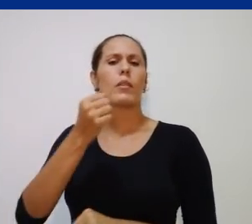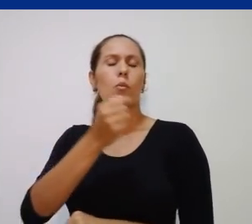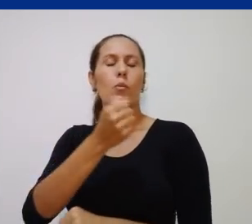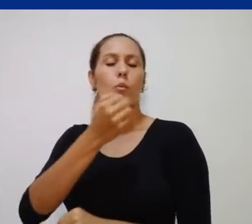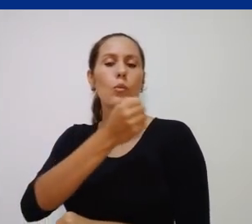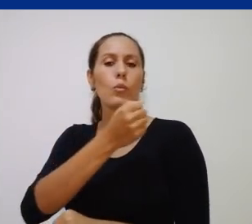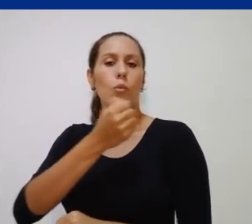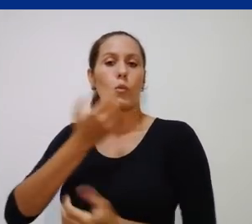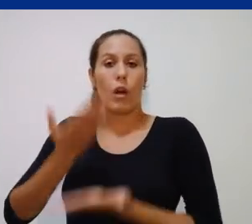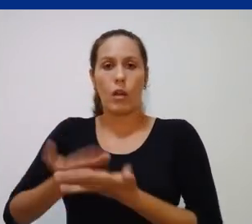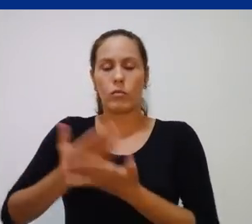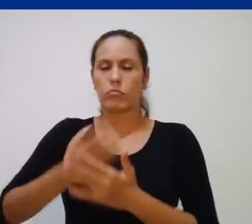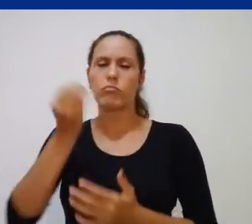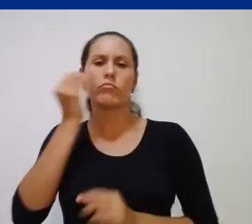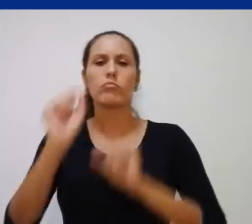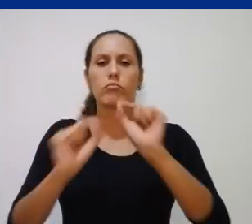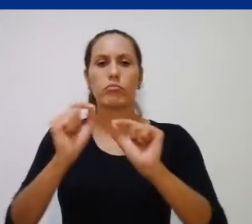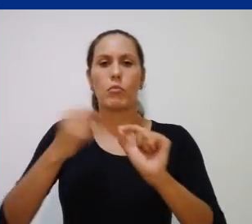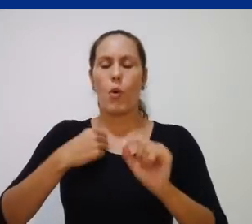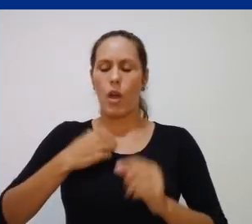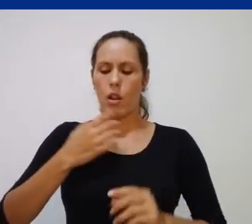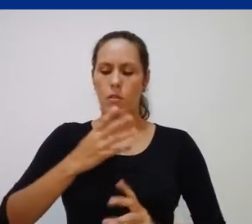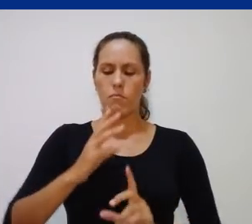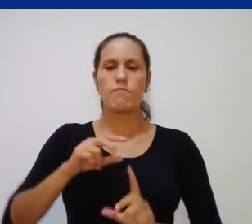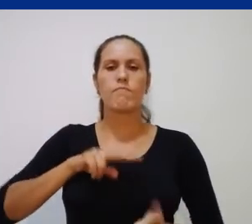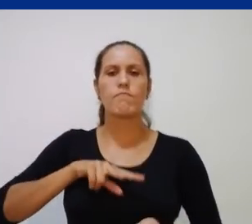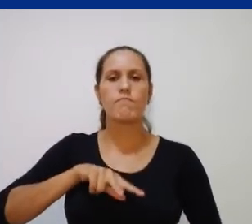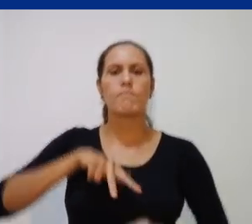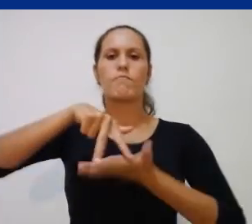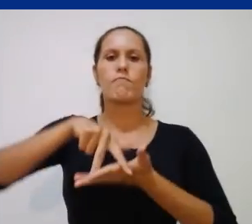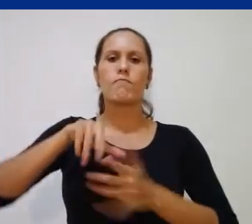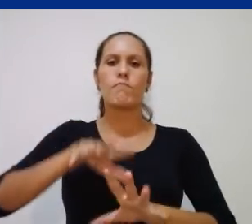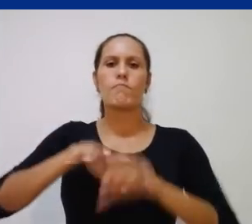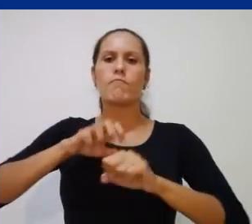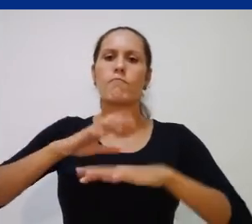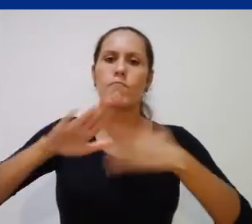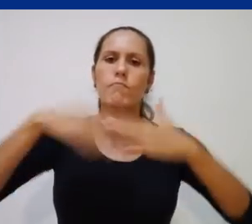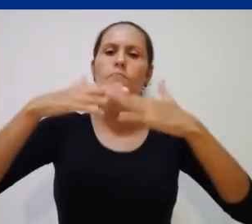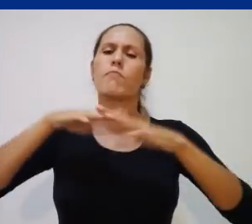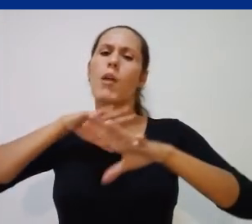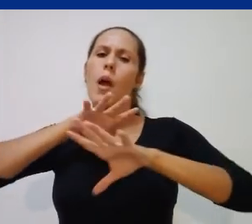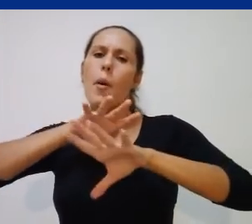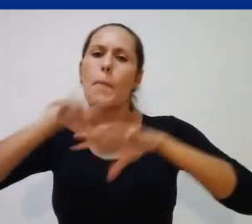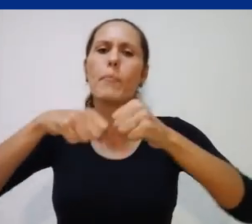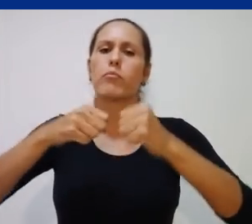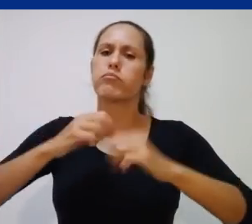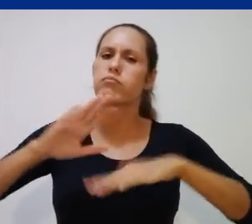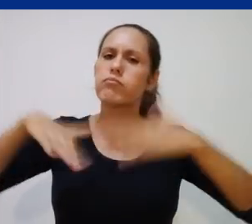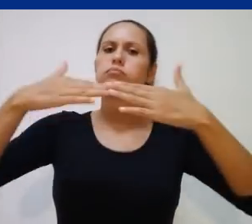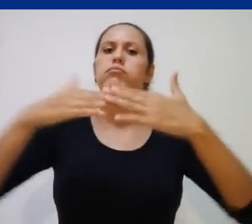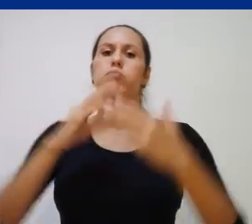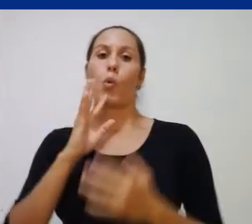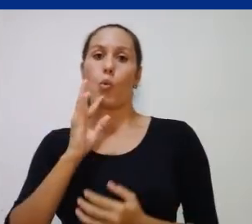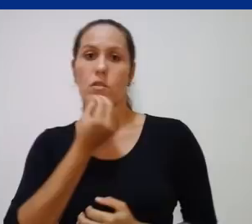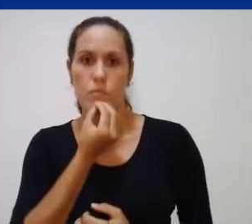observador, ele é protagonista de sua aprendizagem através da busca do conhecimento. E essa busca do conhecimento, ele